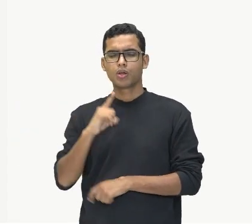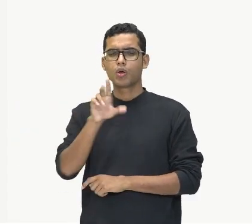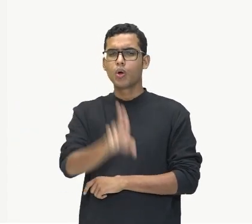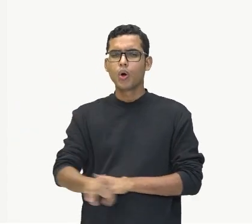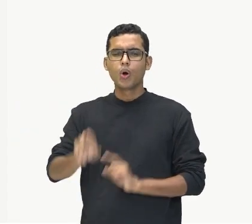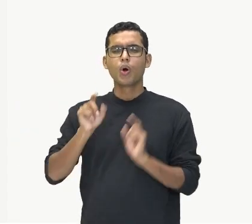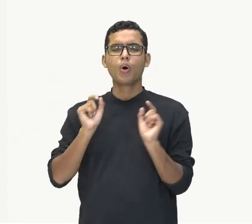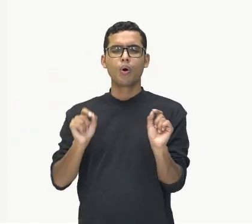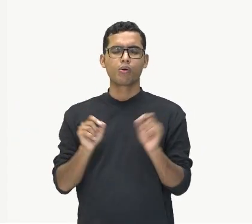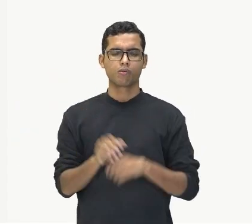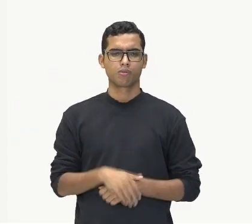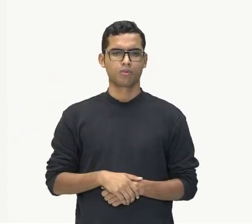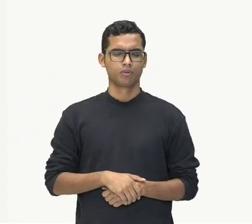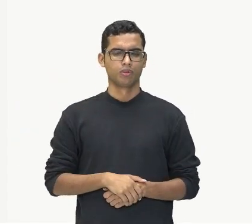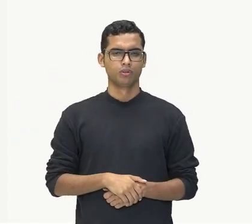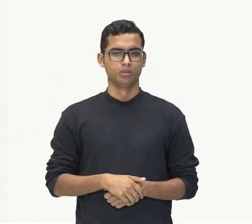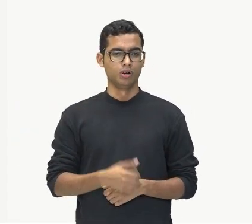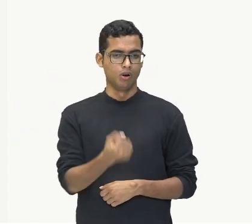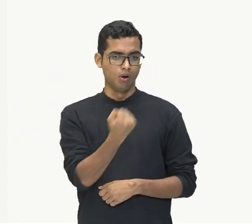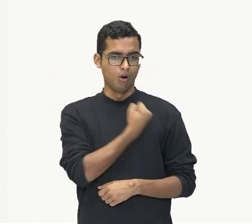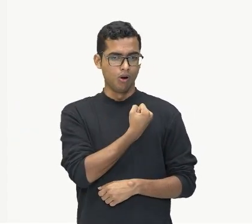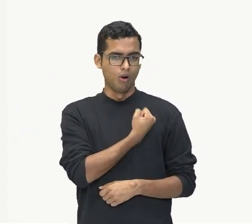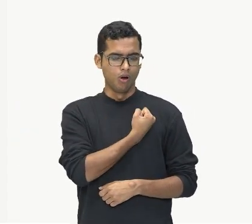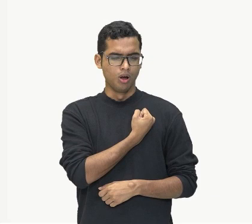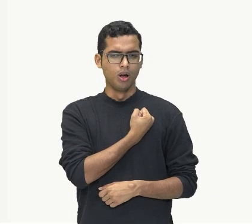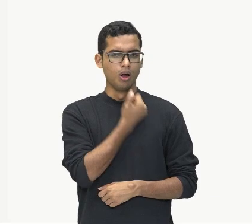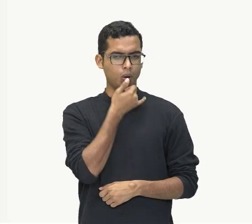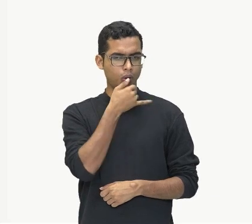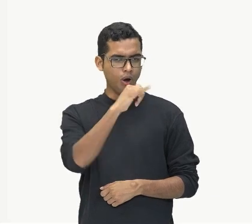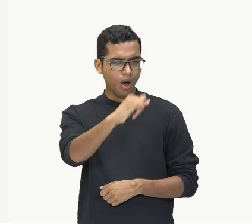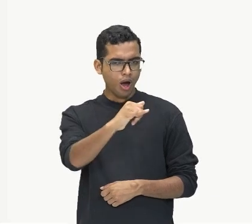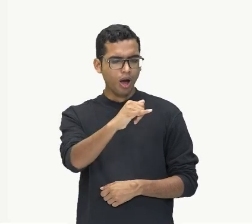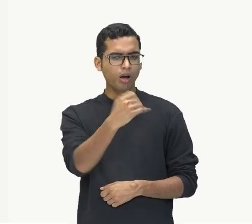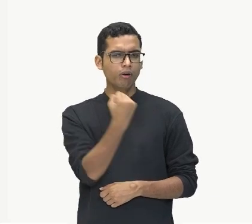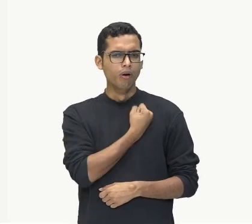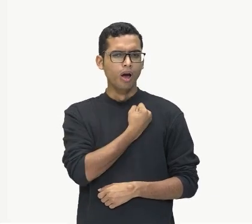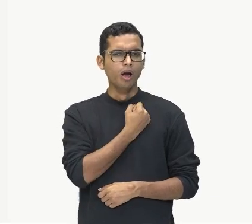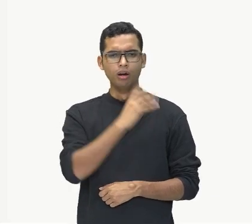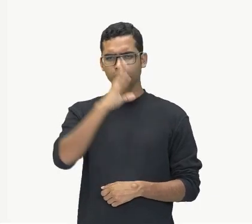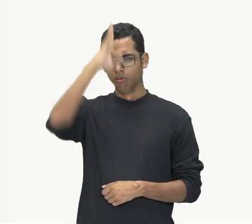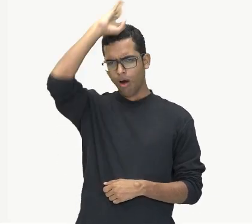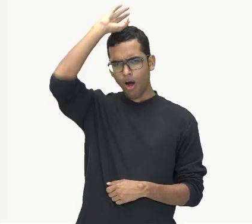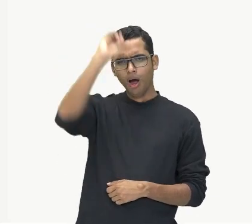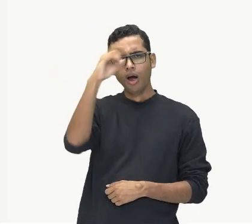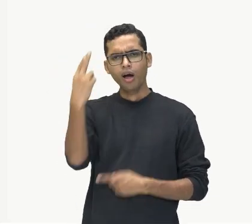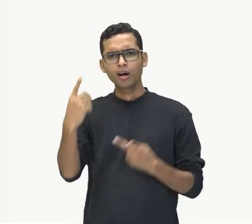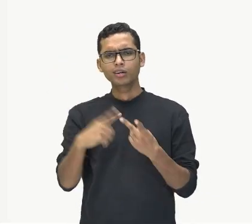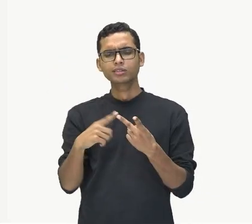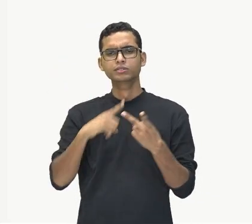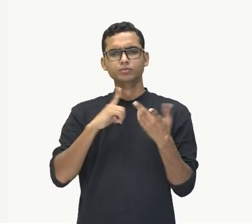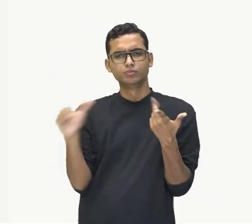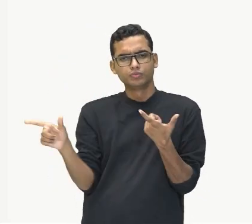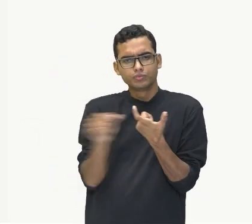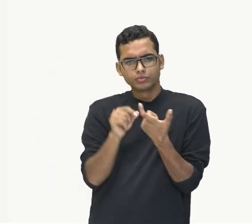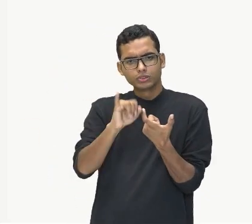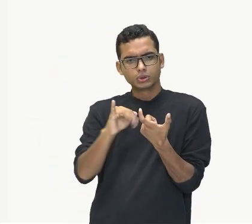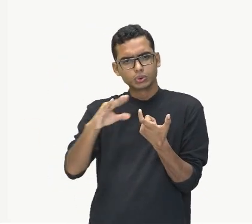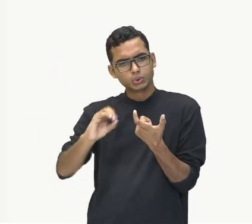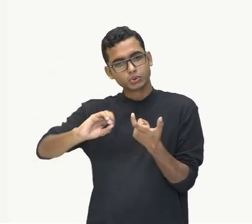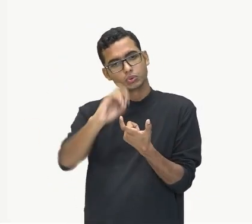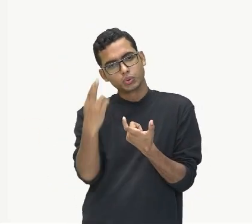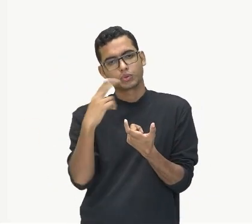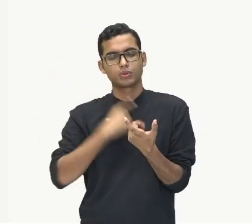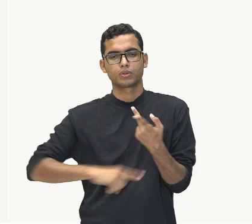gente, ou o número da carga em número romano, ou o sufixo ico, ou